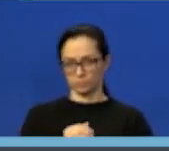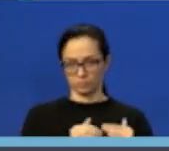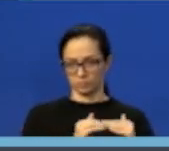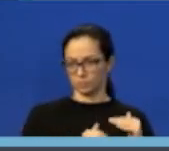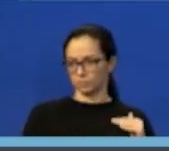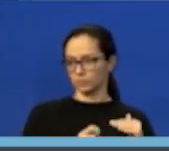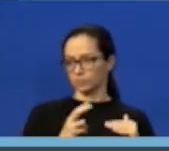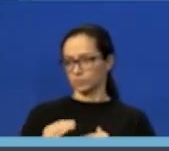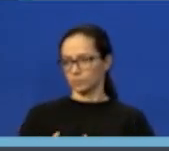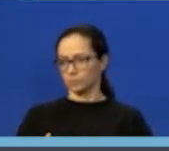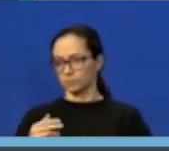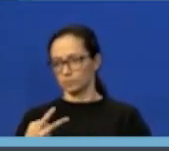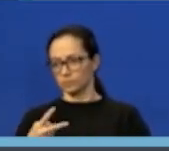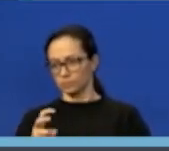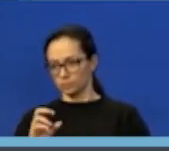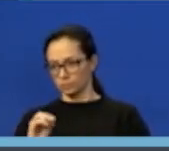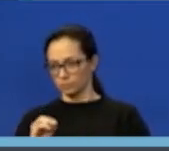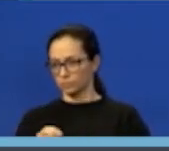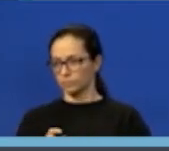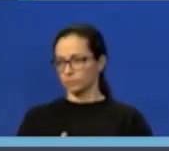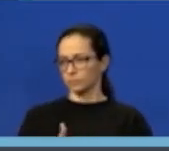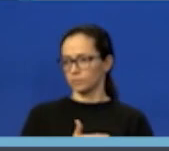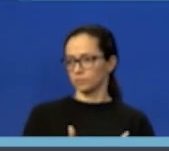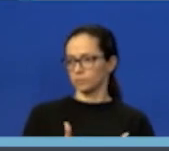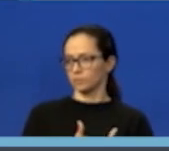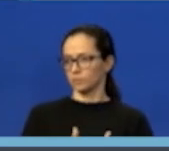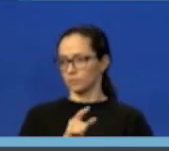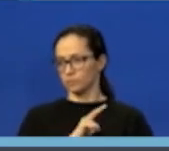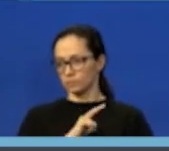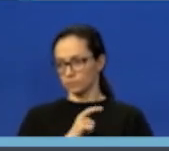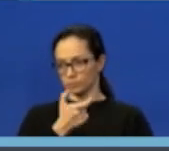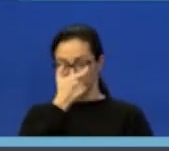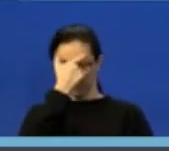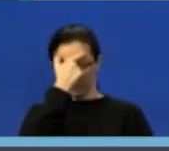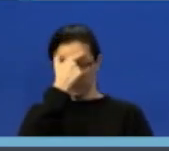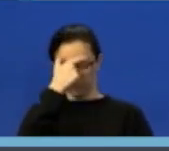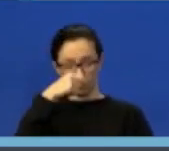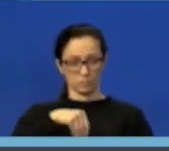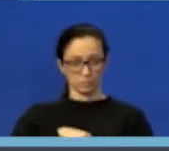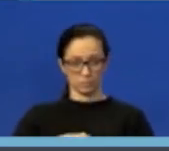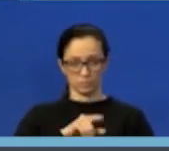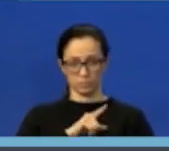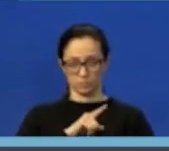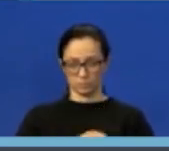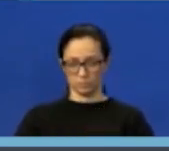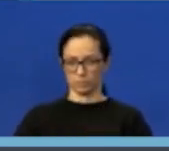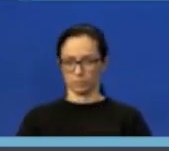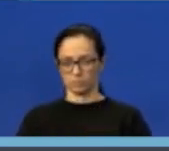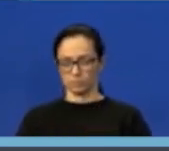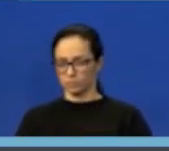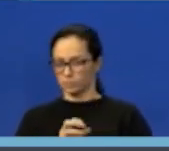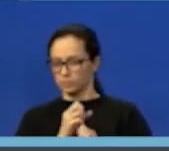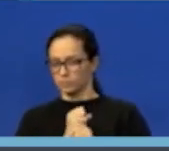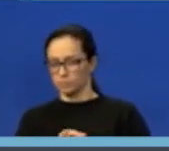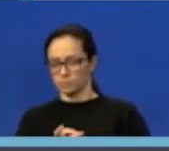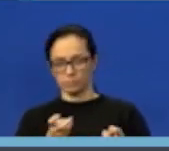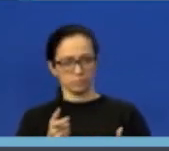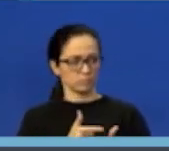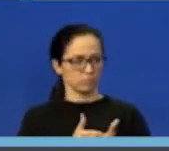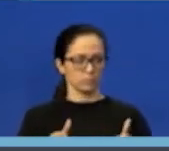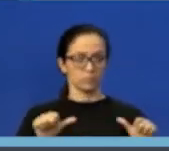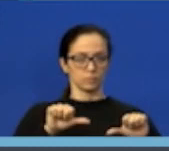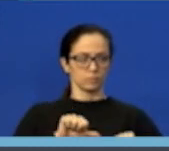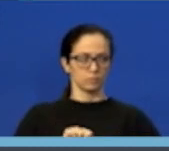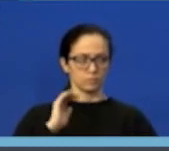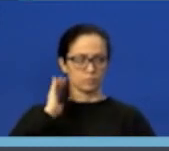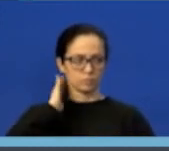250, relacionados com hipotensão intracraniana ou hipertensão intracraniana, né, que aí seriam condições clínicas graves